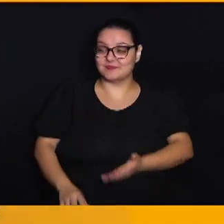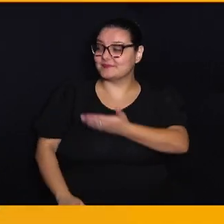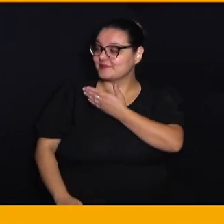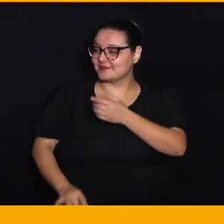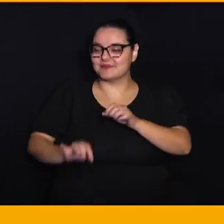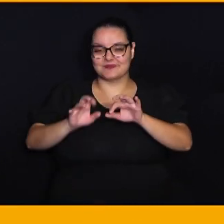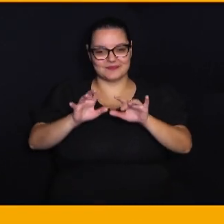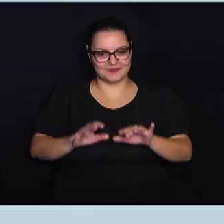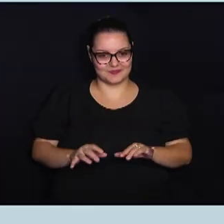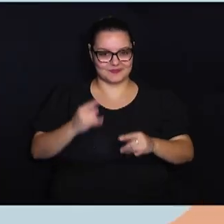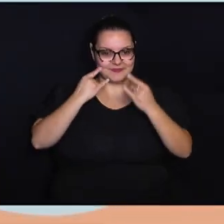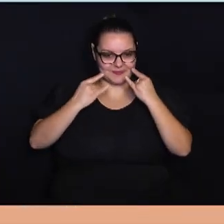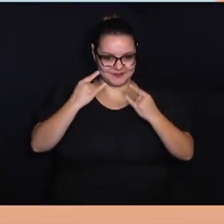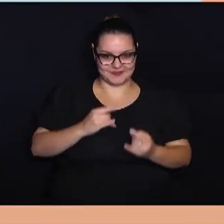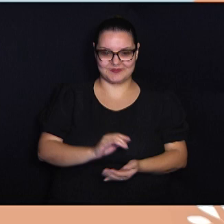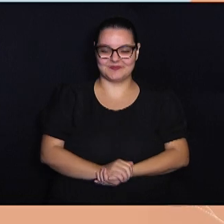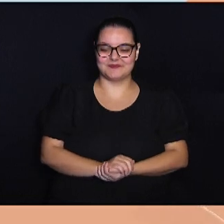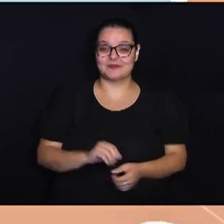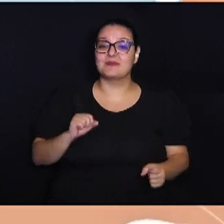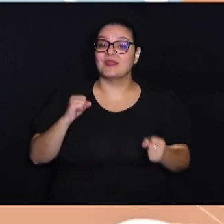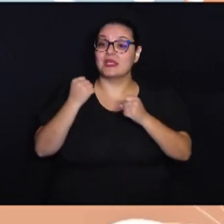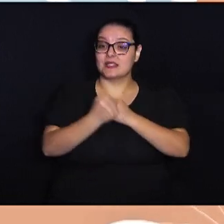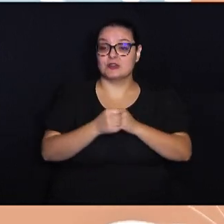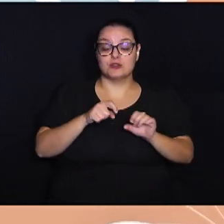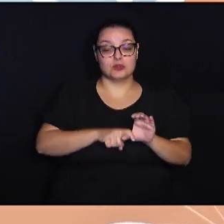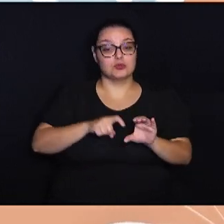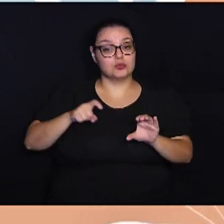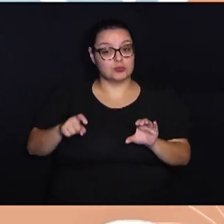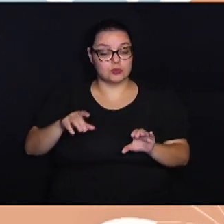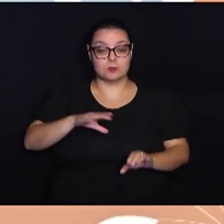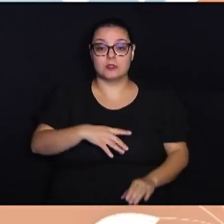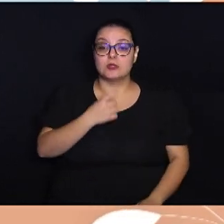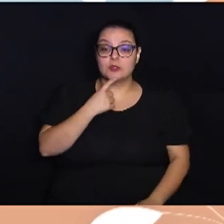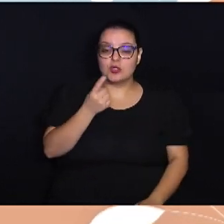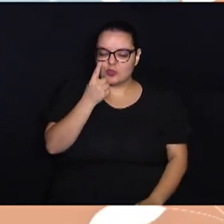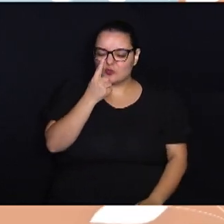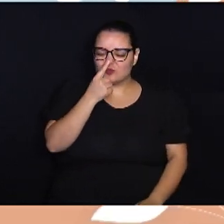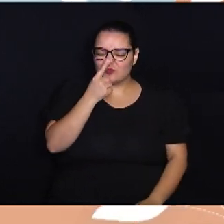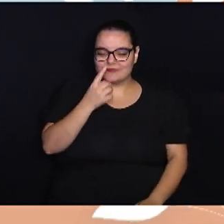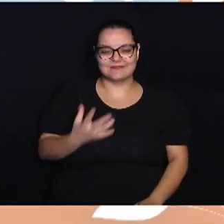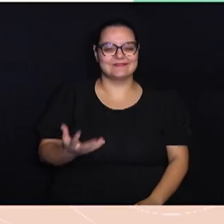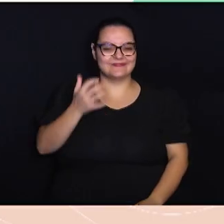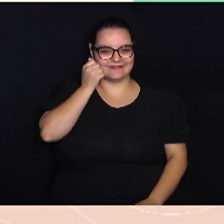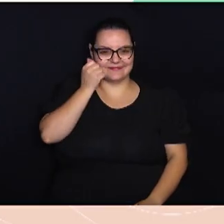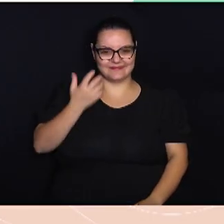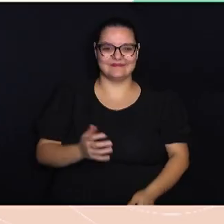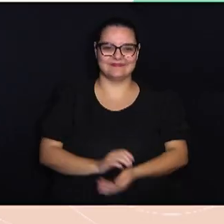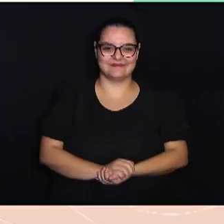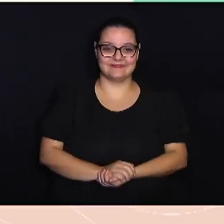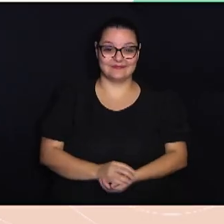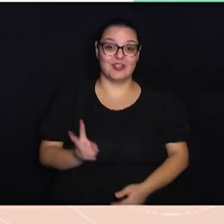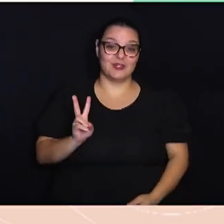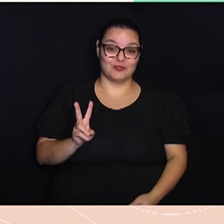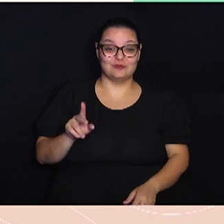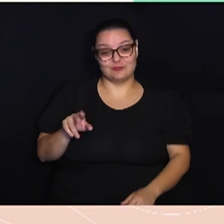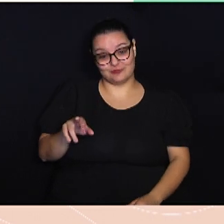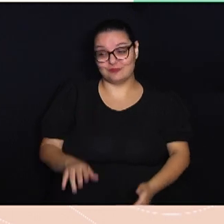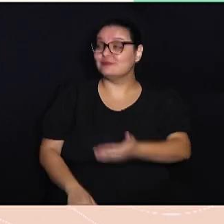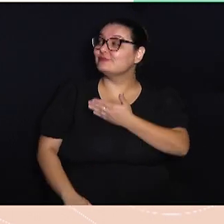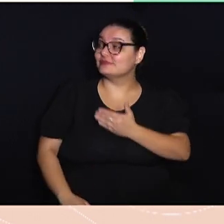custo, certo? Então, mas você tem toda a razão. O aumento no preço do dólar em uma economia aberta, o que é uma economia